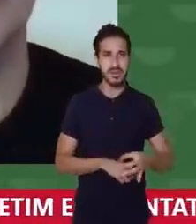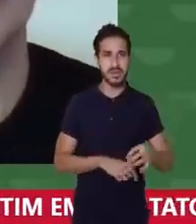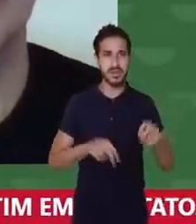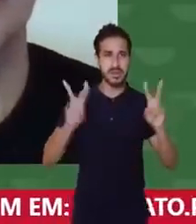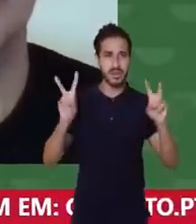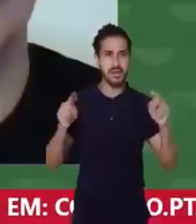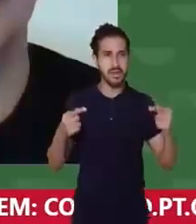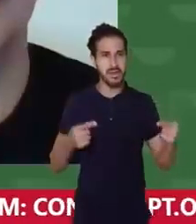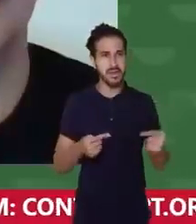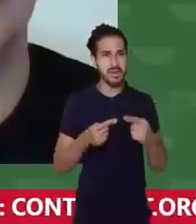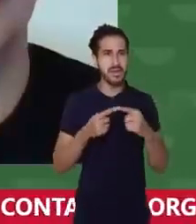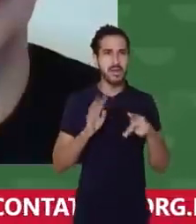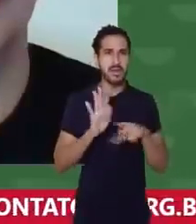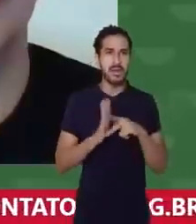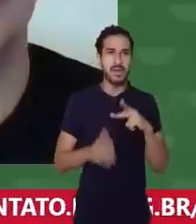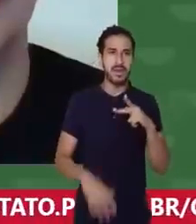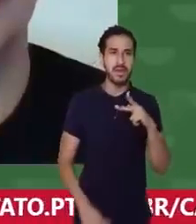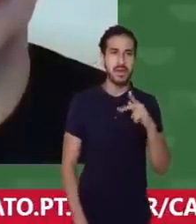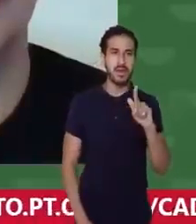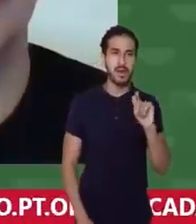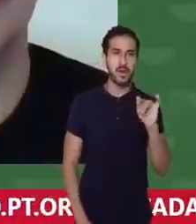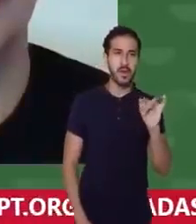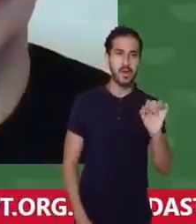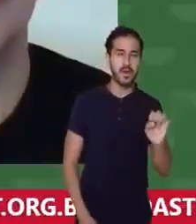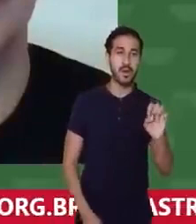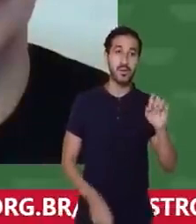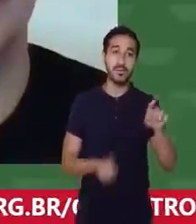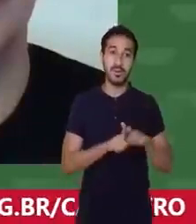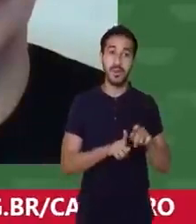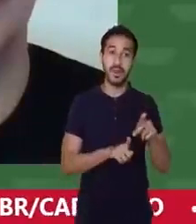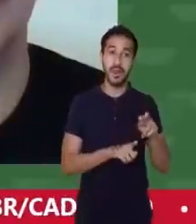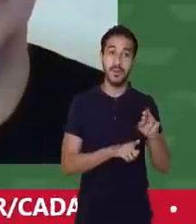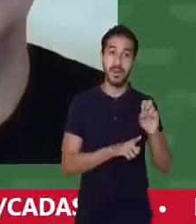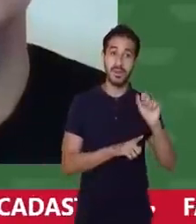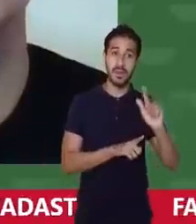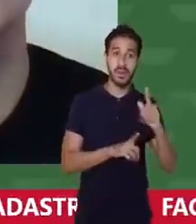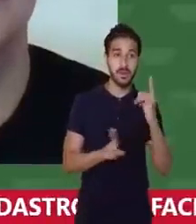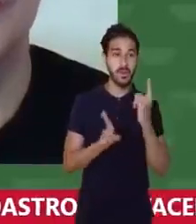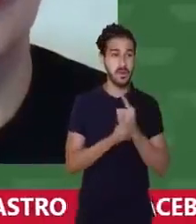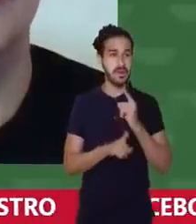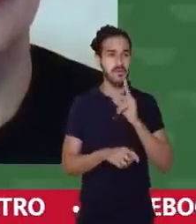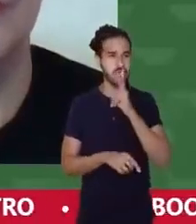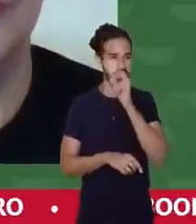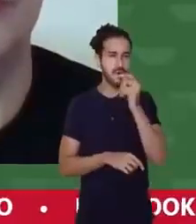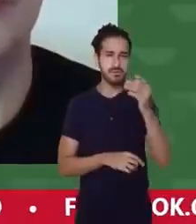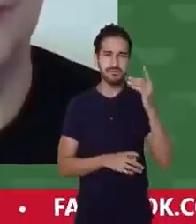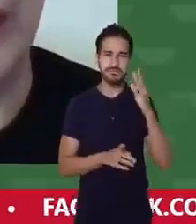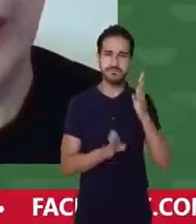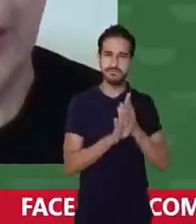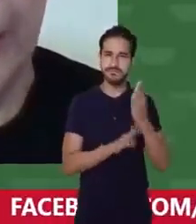isso dialoga com o golpe, ainda mais com o pré-sal, né, que foi a grande descoberta feita à época.